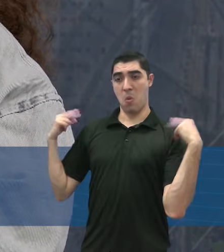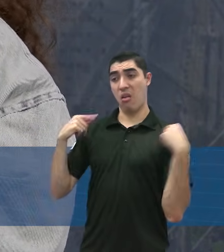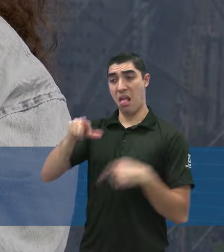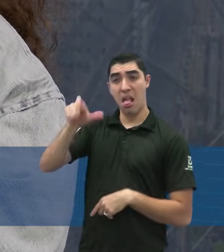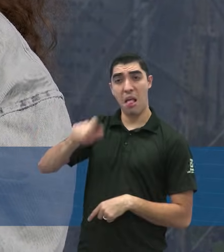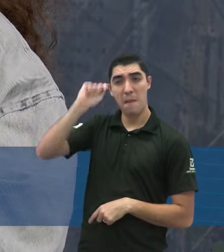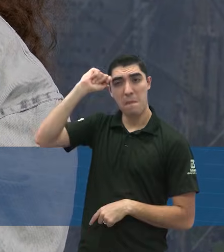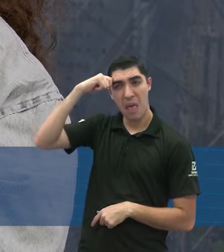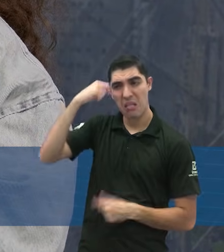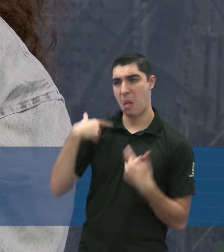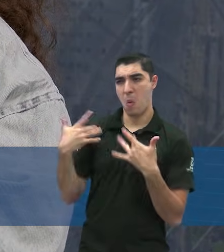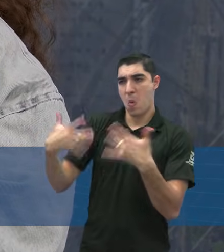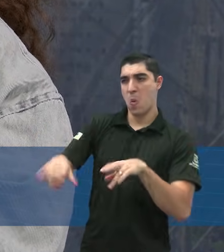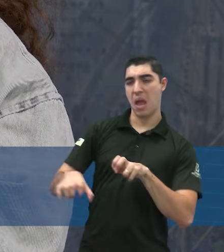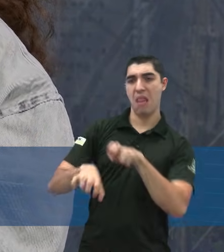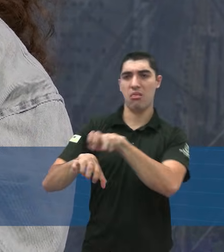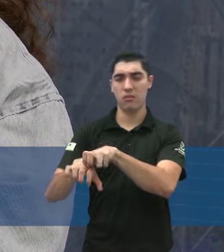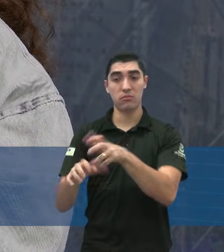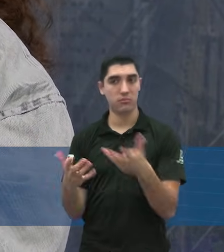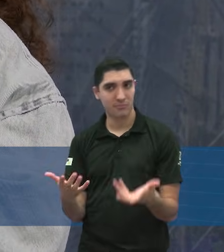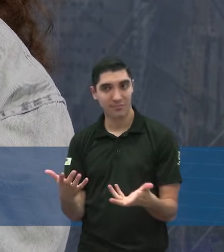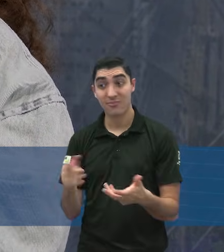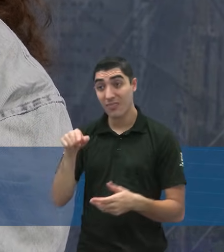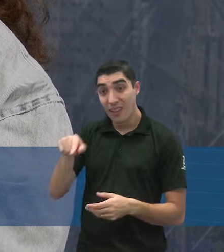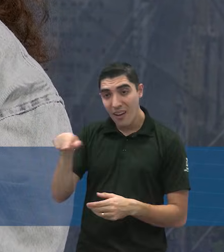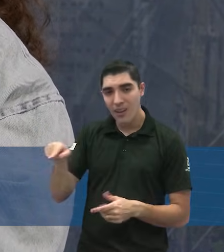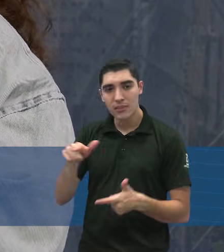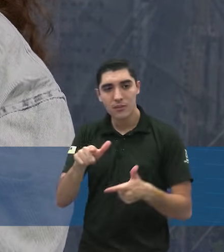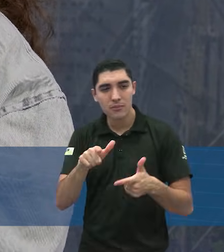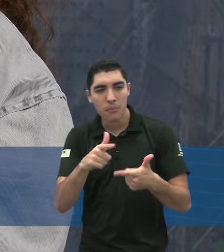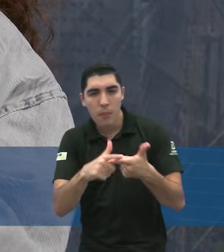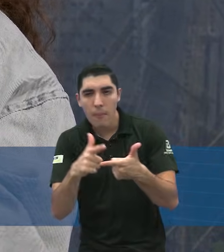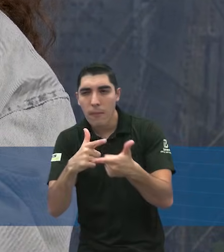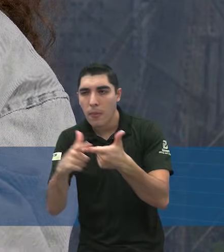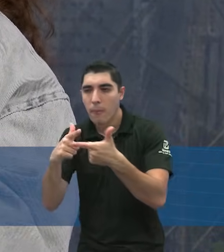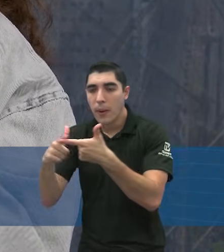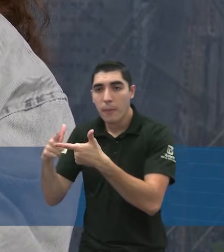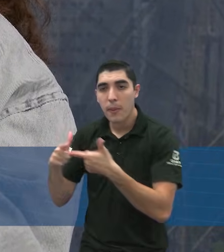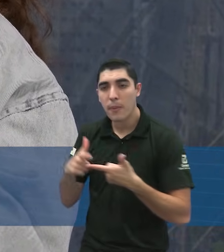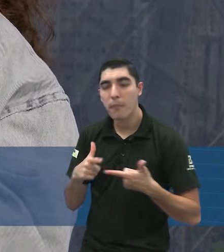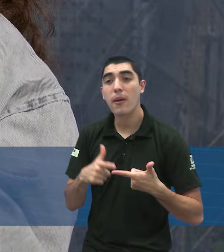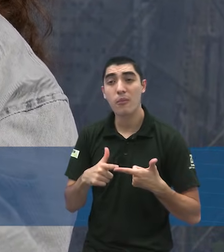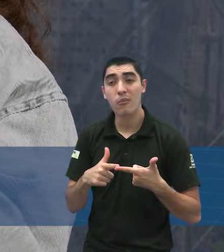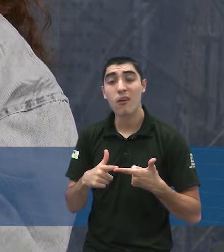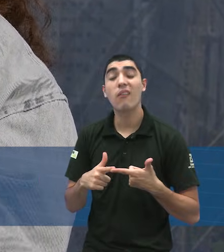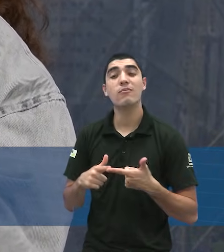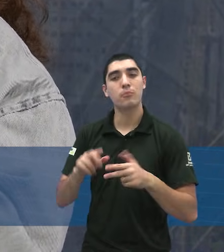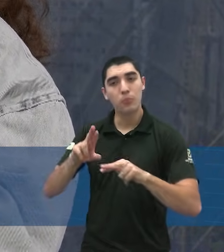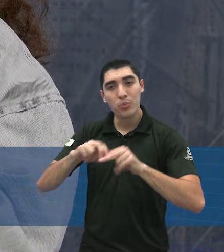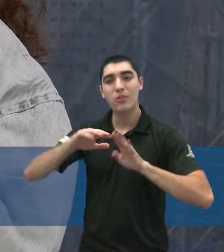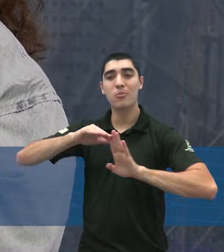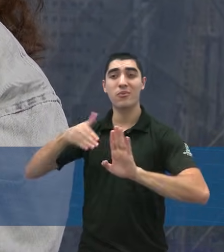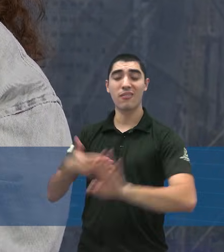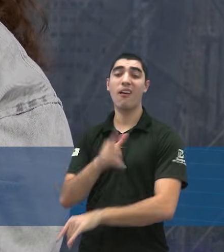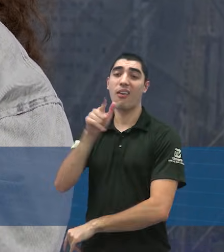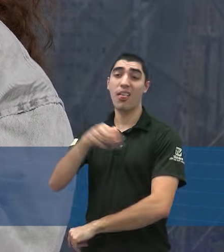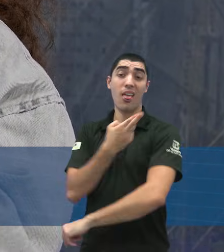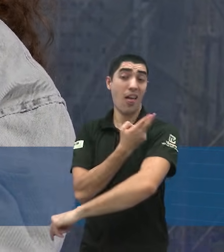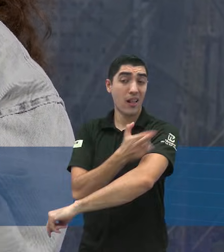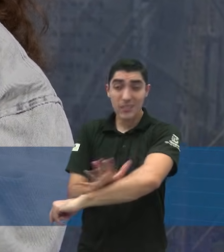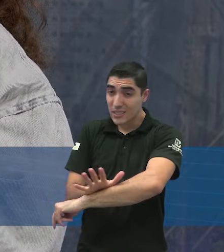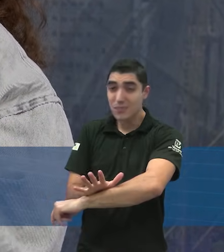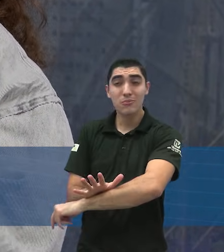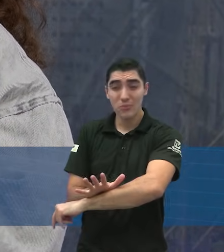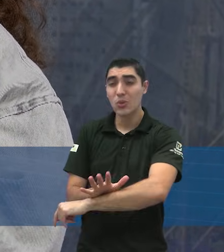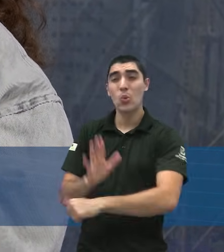negro. Então, a gente tem que entender que essas microagressões, elas existem também por conta de um racismo estrutural que